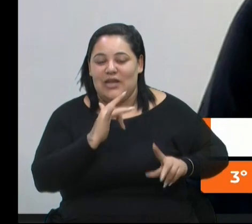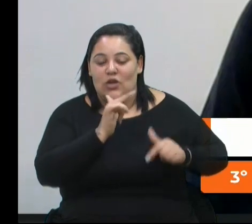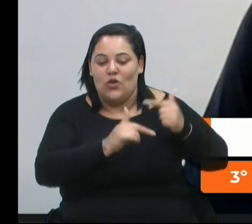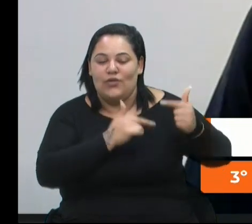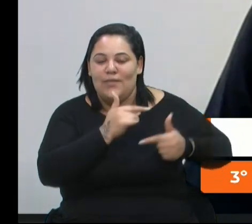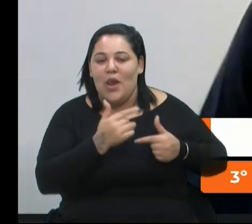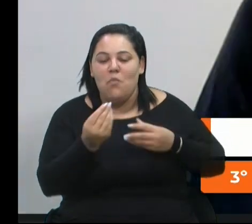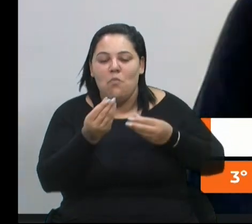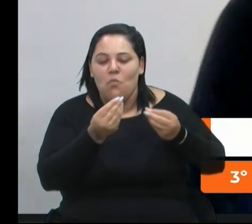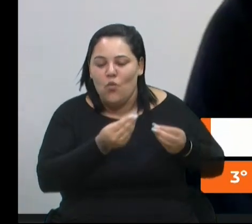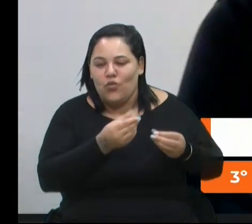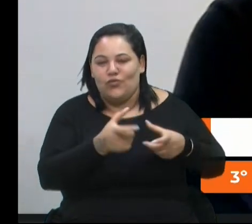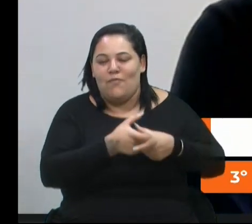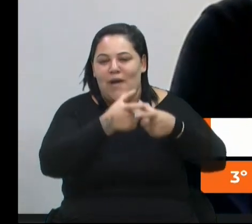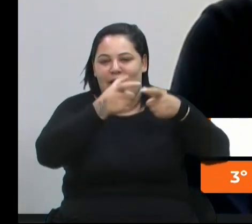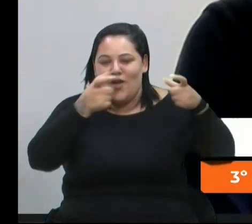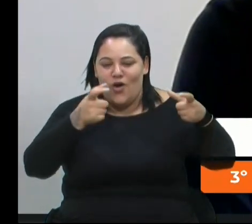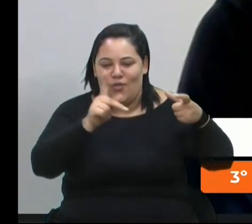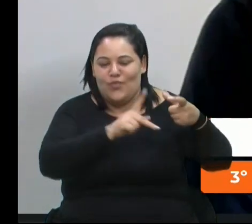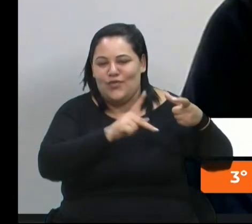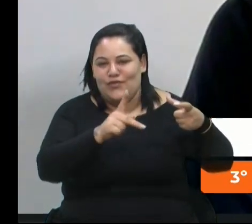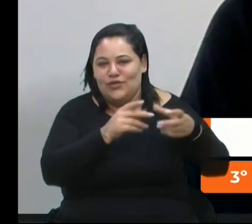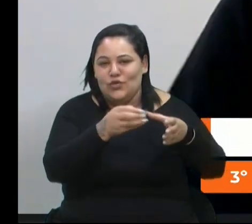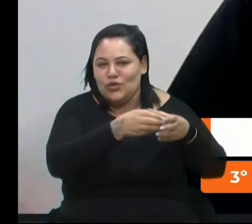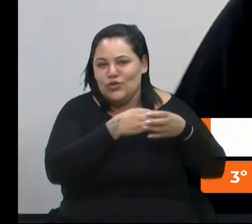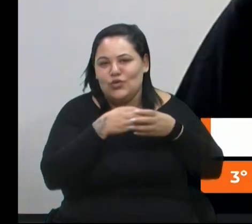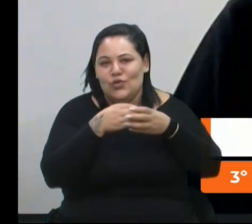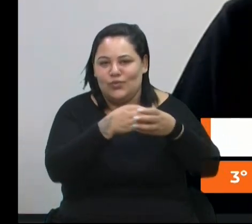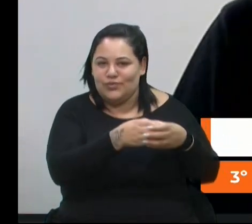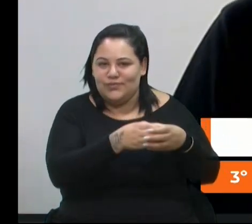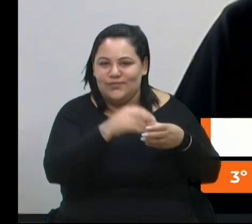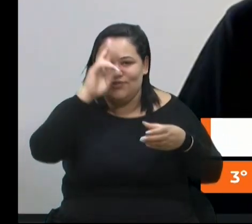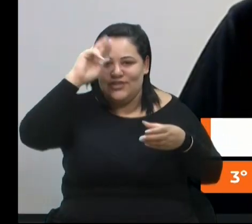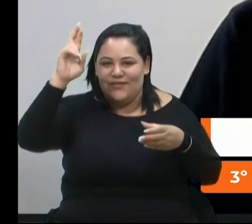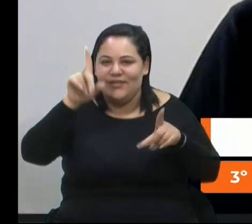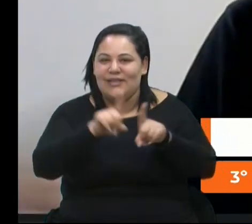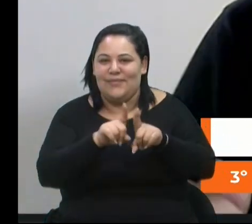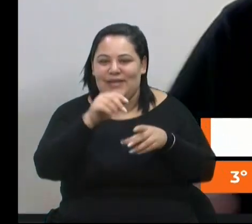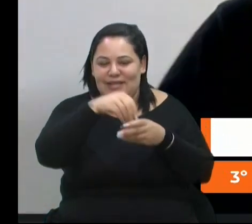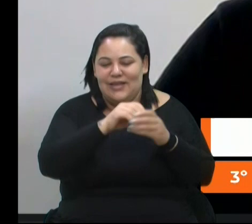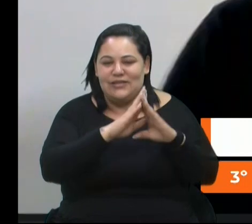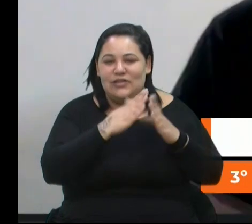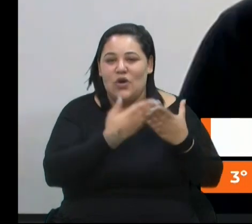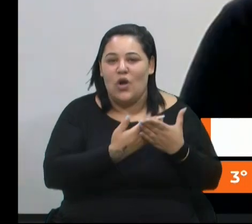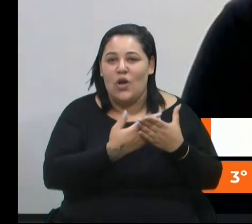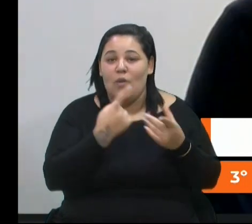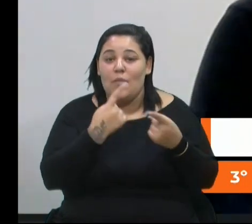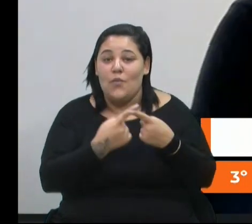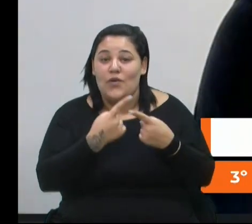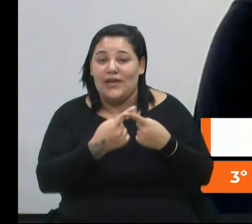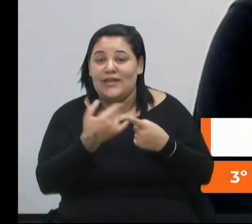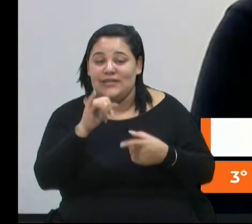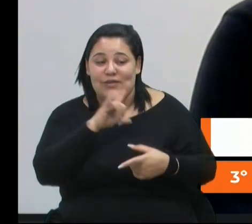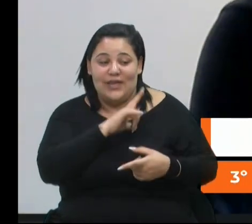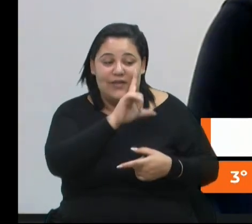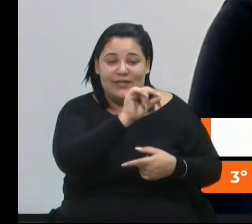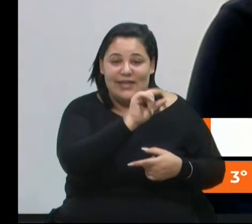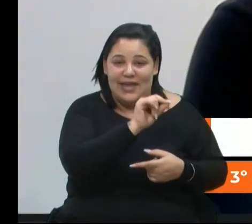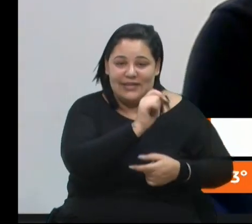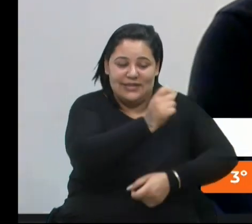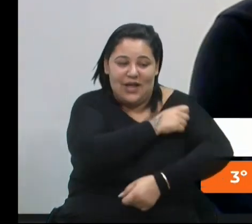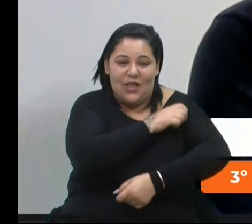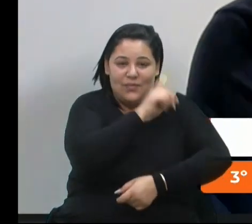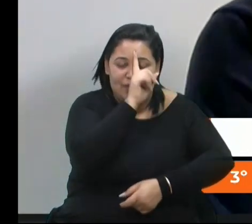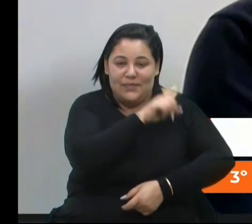para o corpo docente, para o corpo diretivo. Porque se eu tenho 10 salas de primeiro ano do